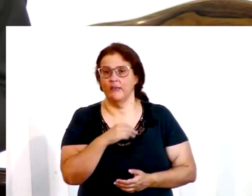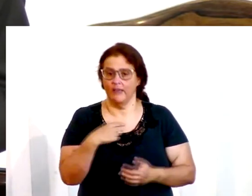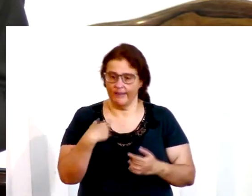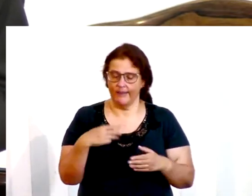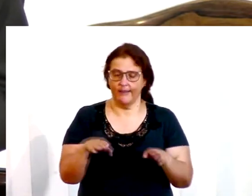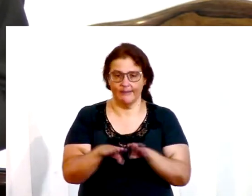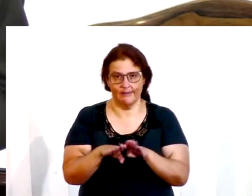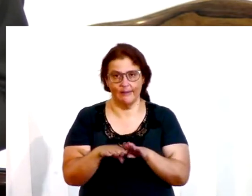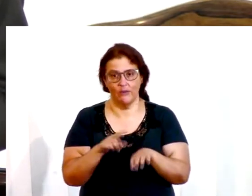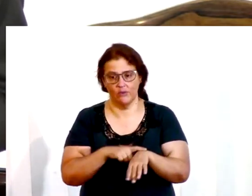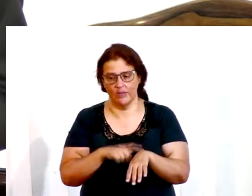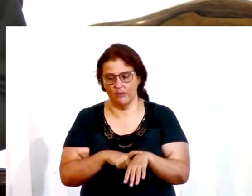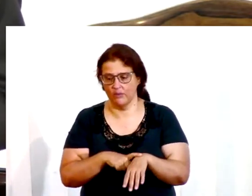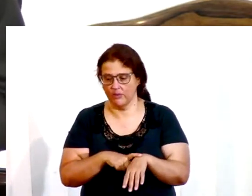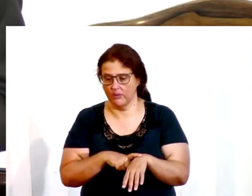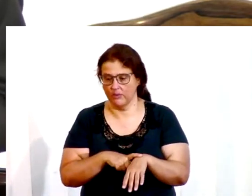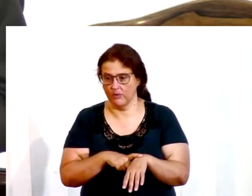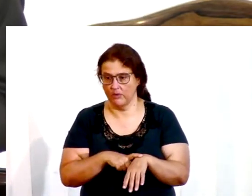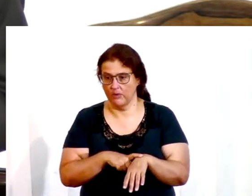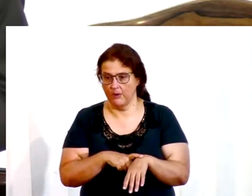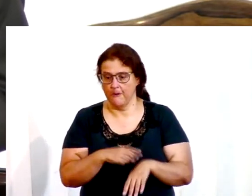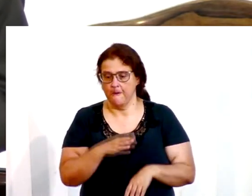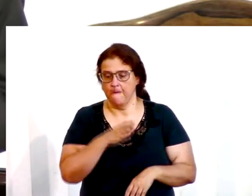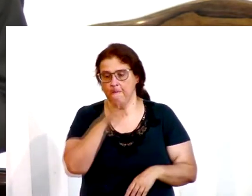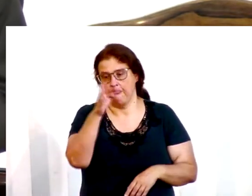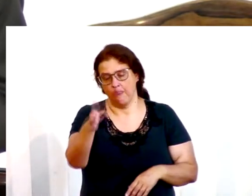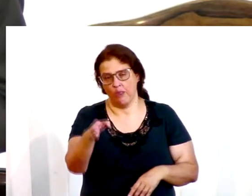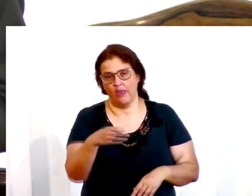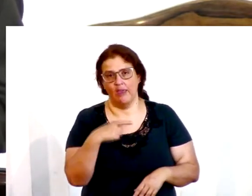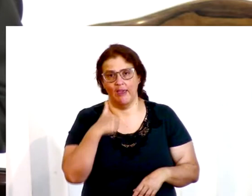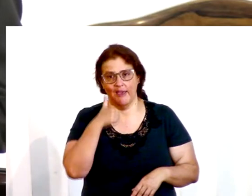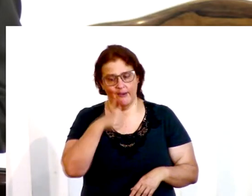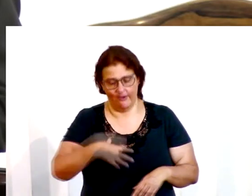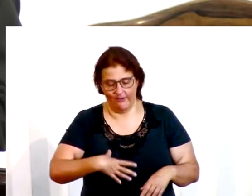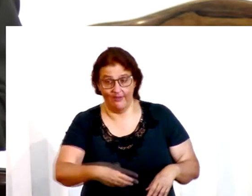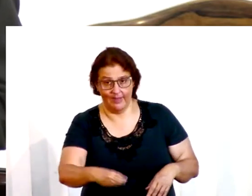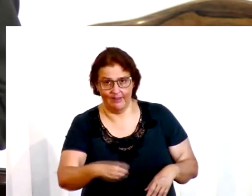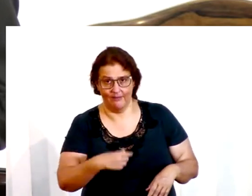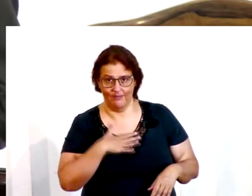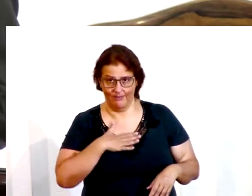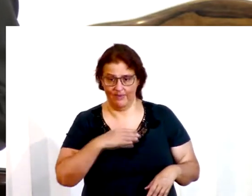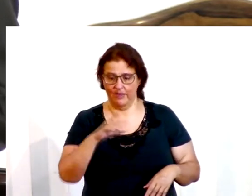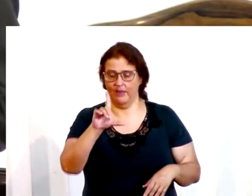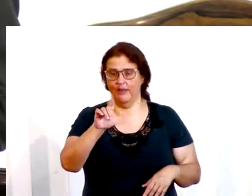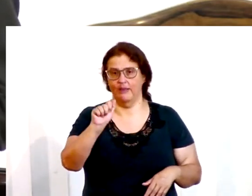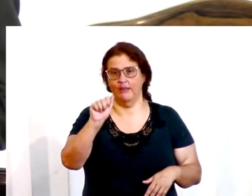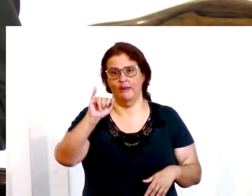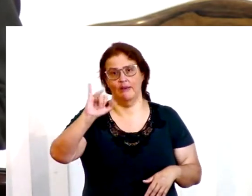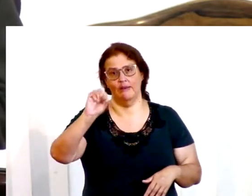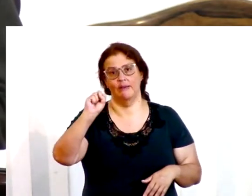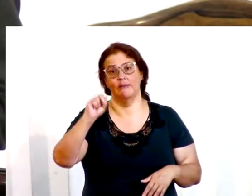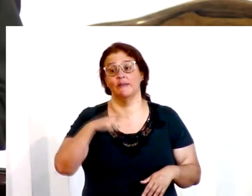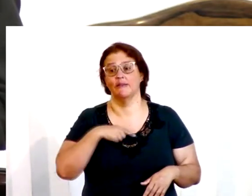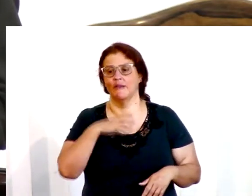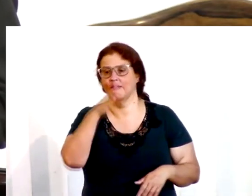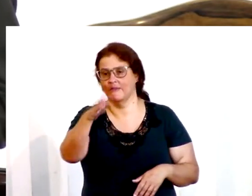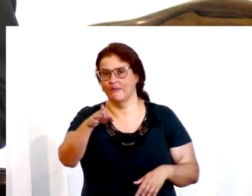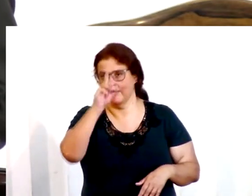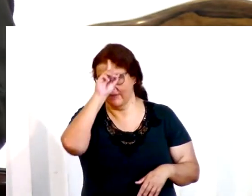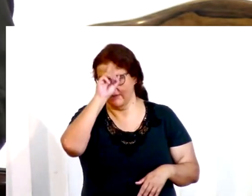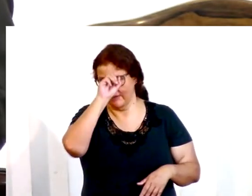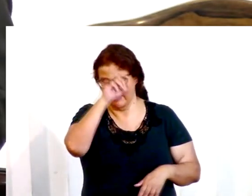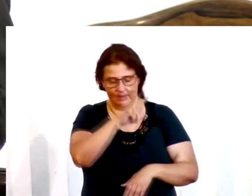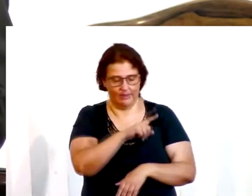e perguntou: pastor, nós estamos orando pela tua filha já, mas conta para nós,